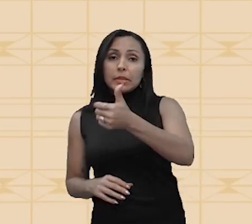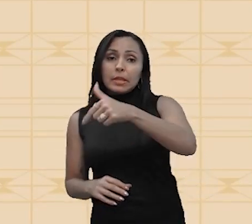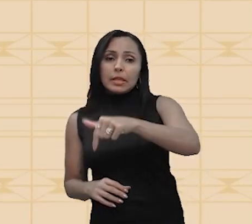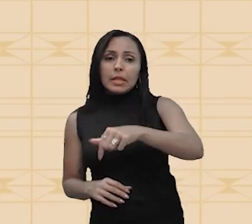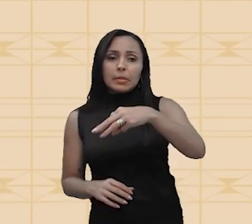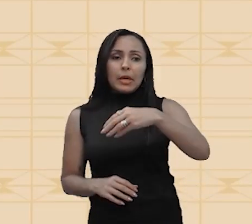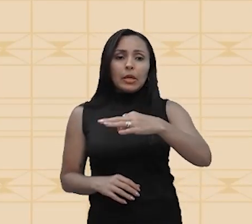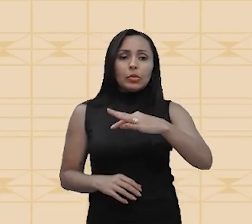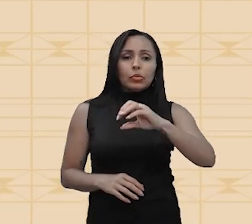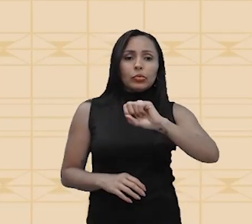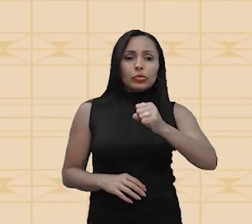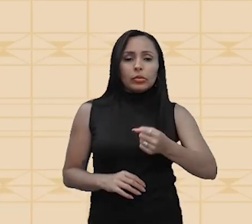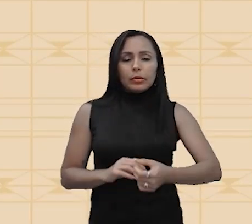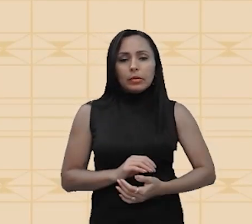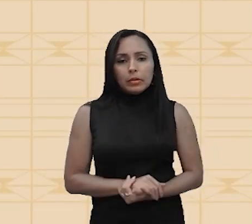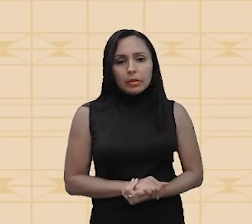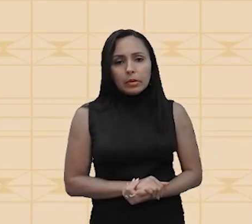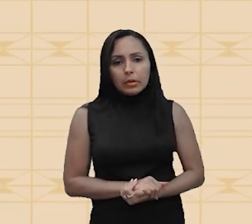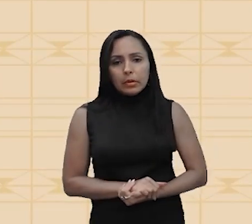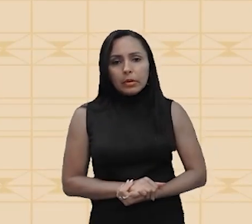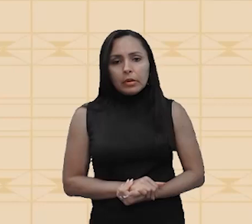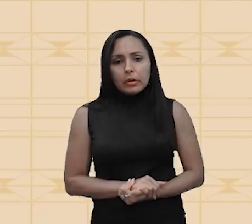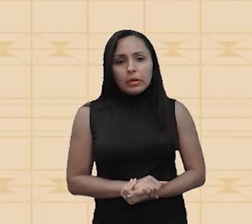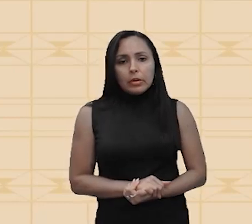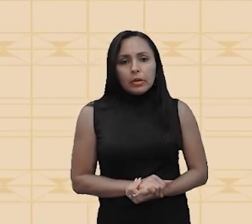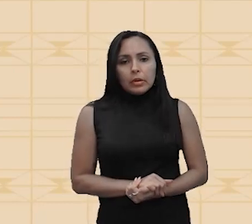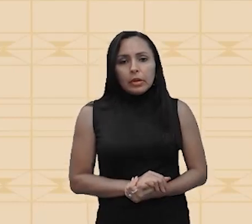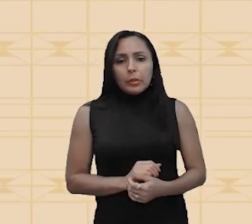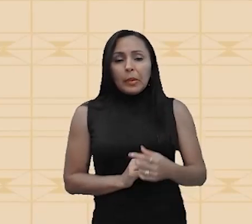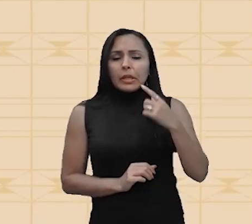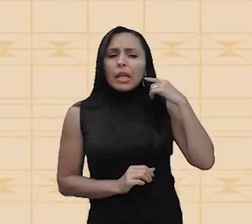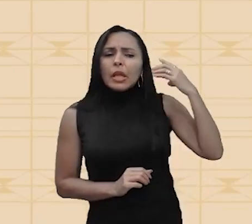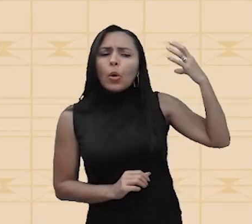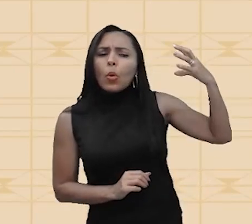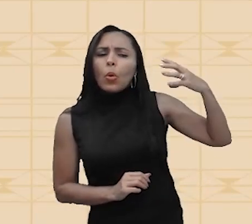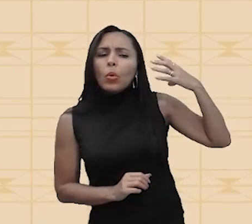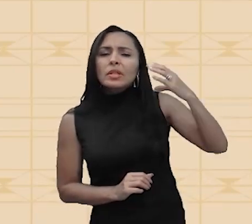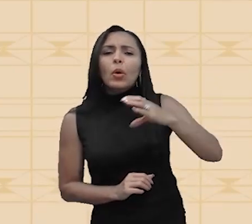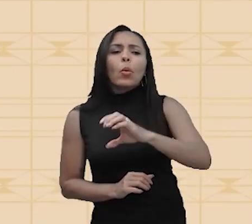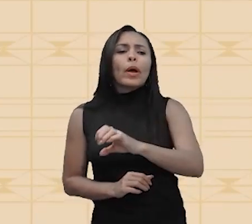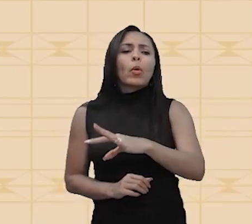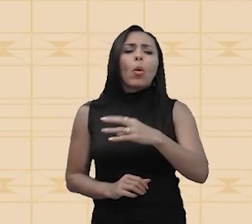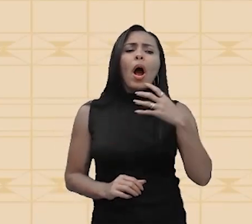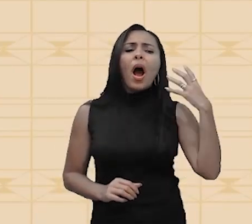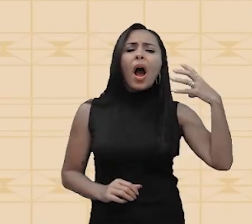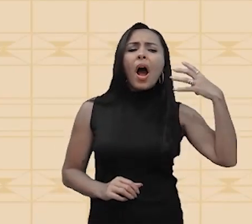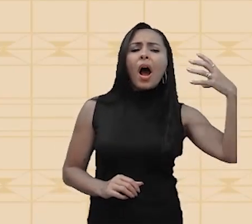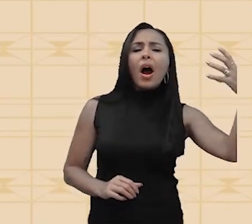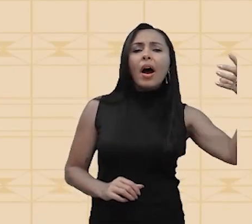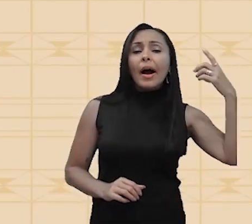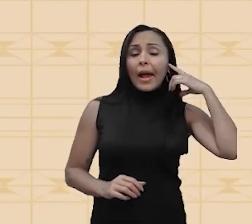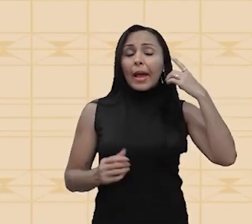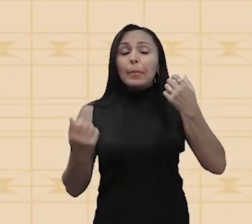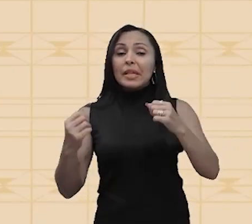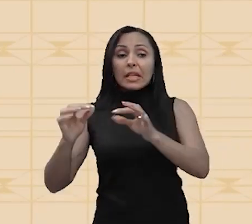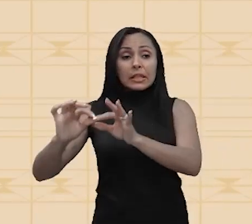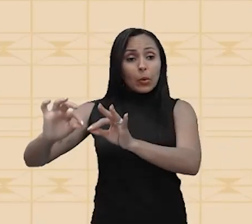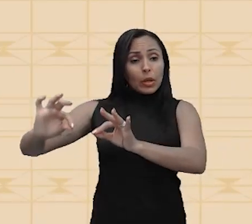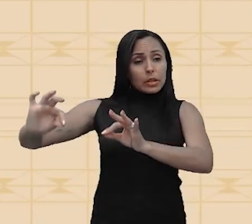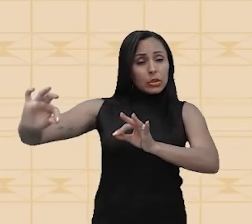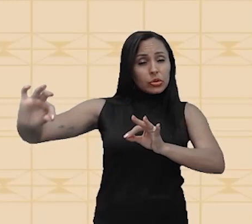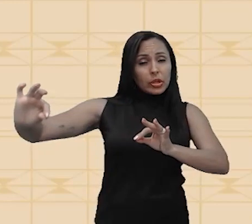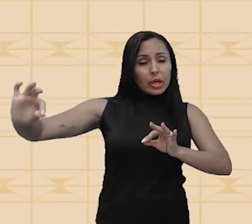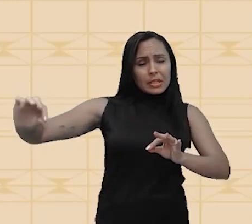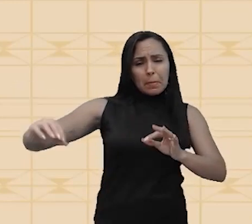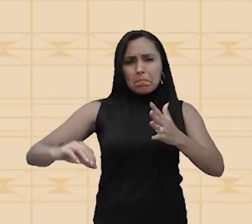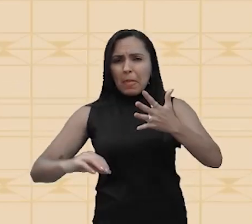Jupizinho, Jupi dá um grito, ó, para que ele ouça o eco de sua voz, é necessário que haja uma distância de no mínimo